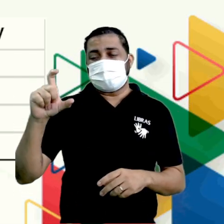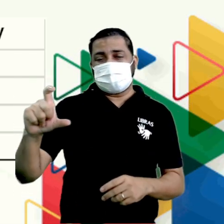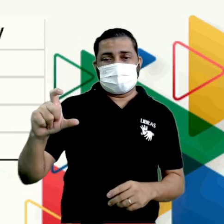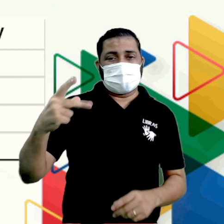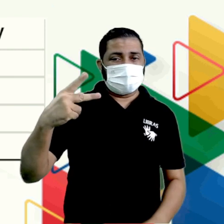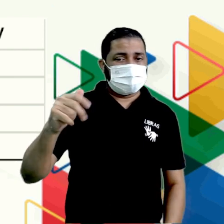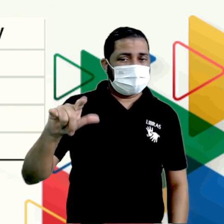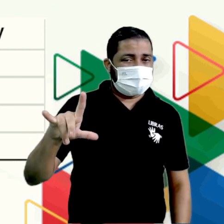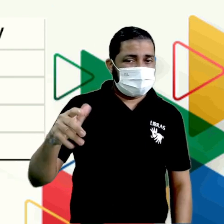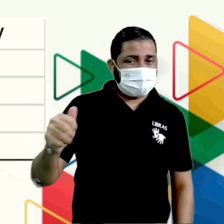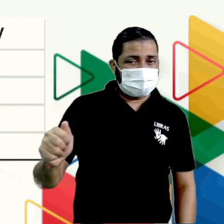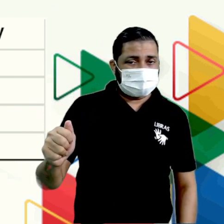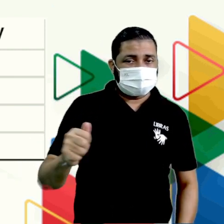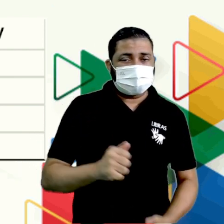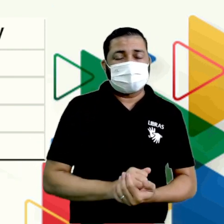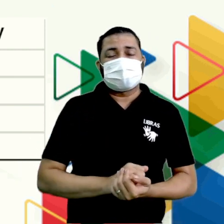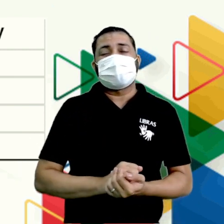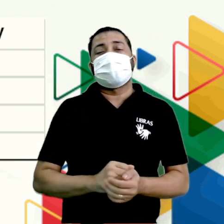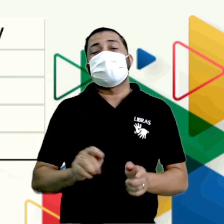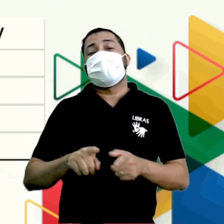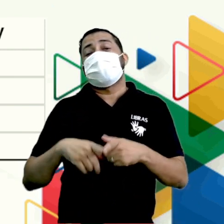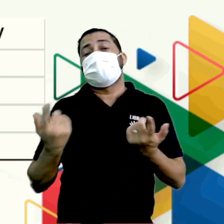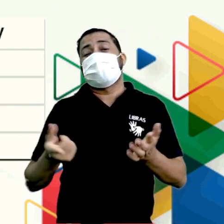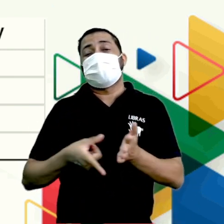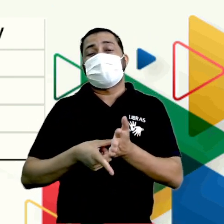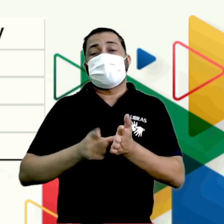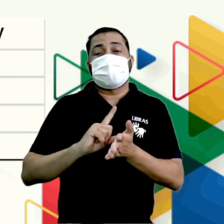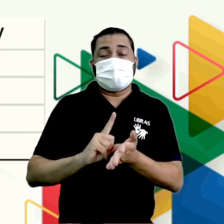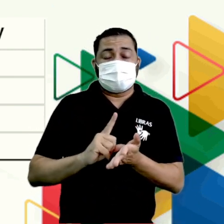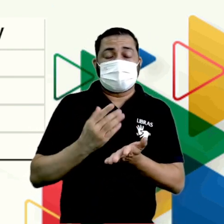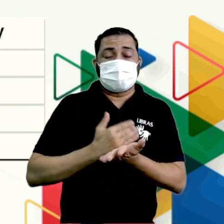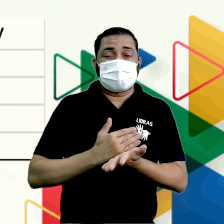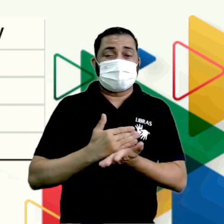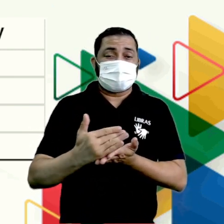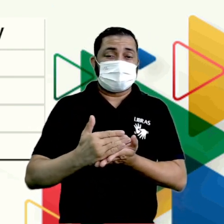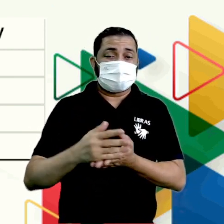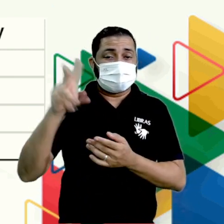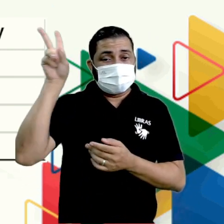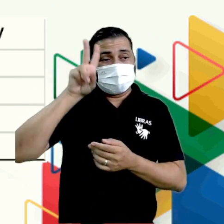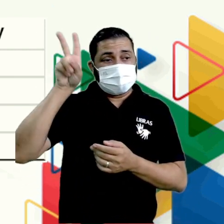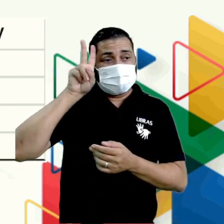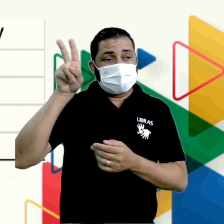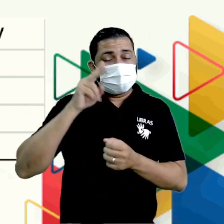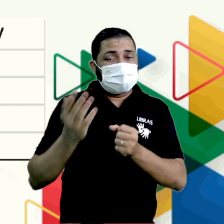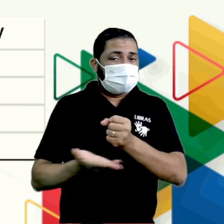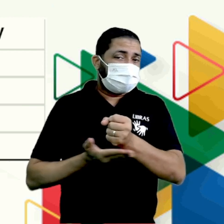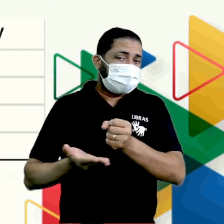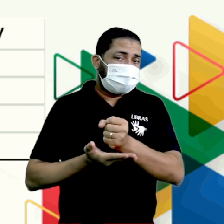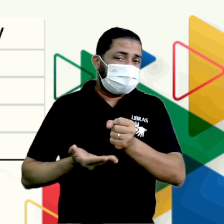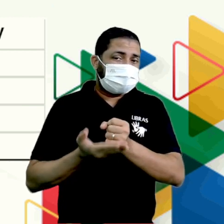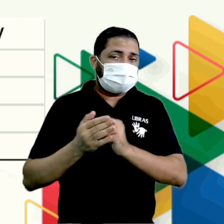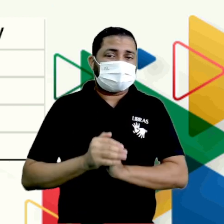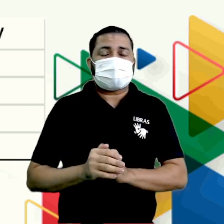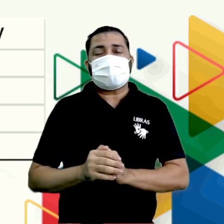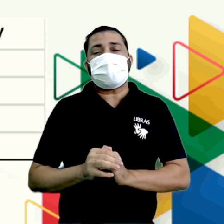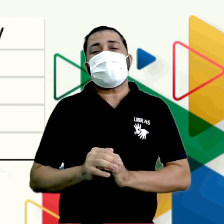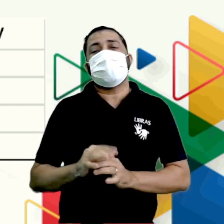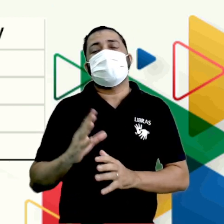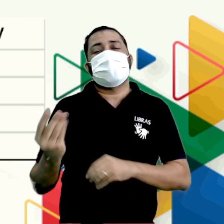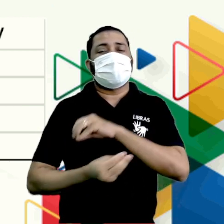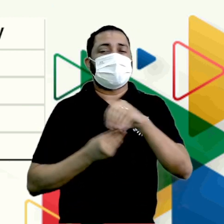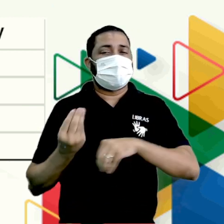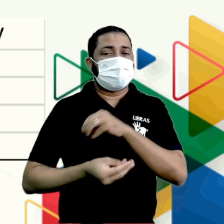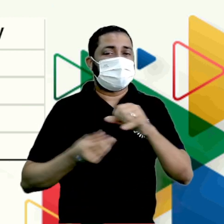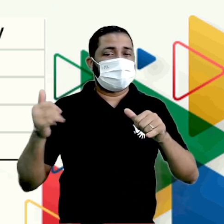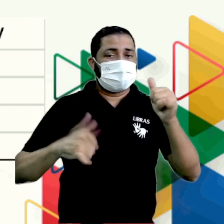De uma célula galvânica. Mas antes da gente começar, vamos relembrar aí do básico, né? Toda reação química